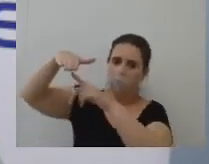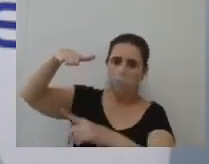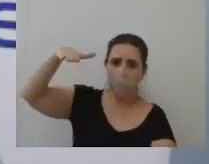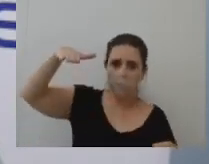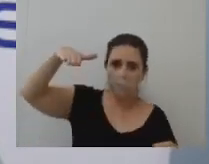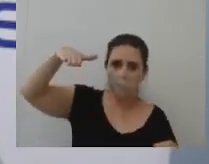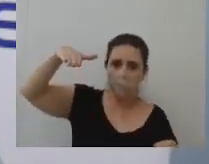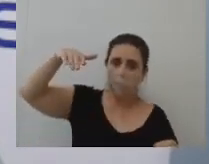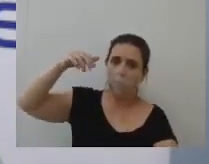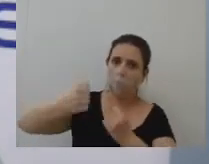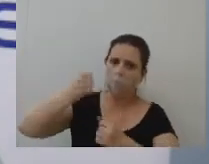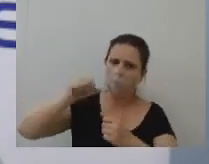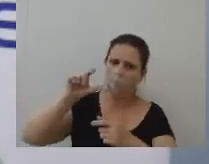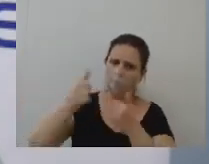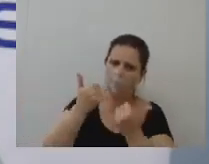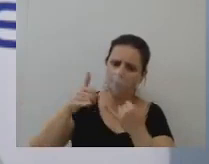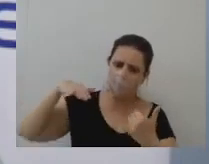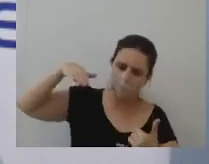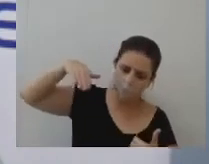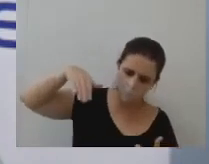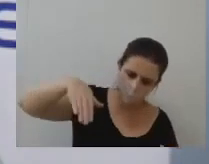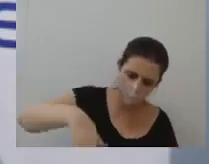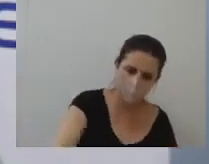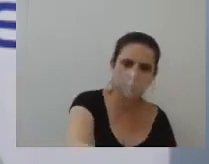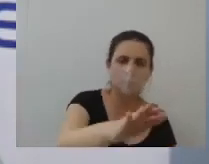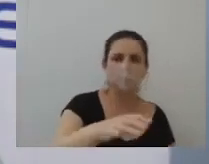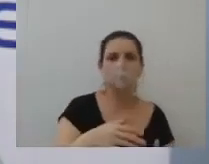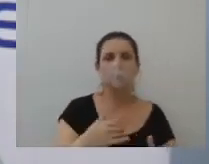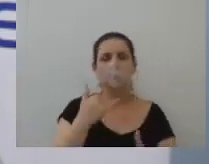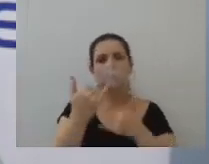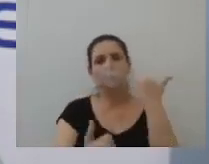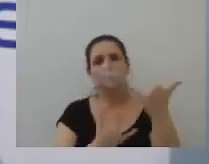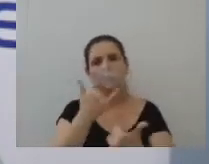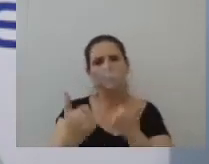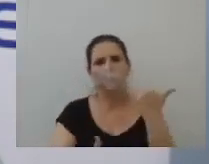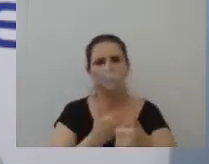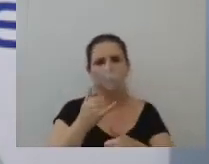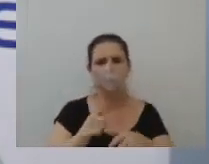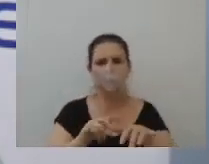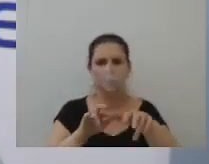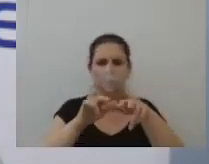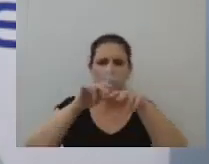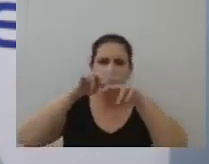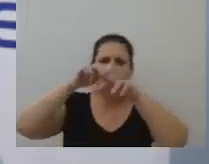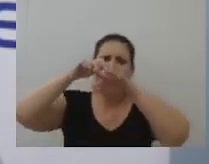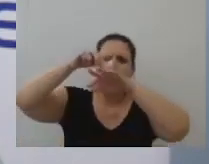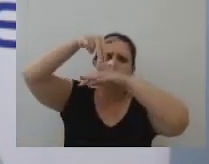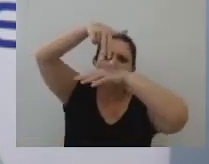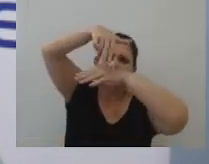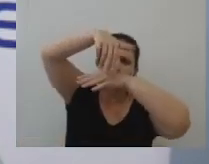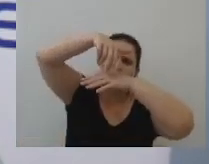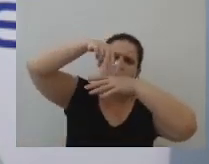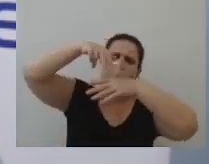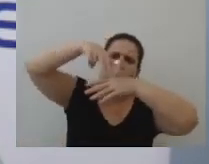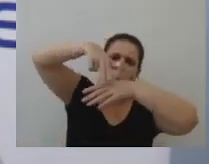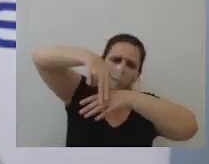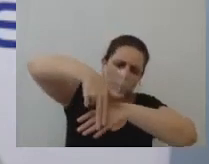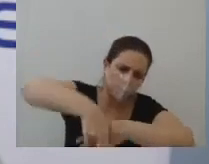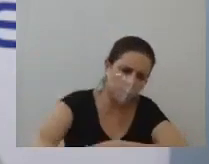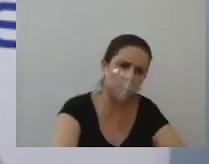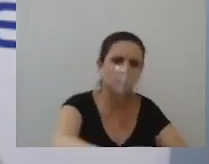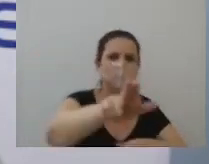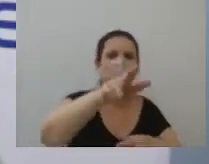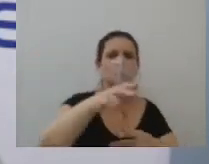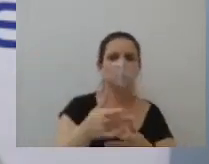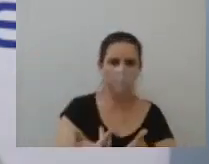rampa. É quando você vai no parque da sua cidade, sobe no escorrego e desce, porque existe uma diferença de altura